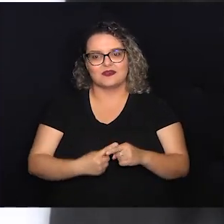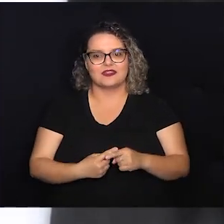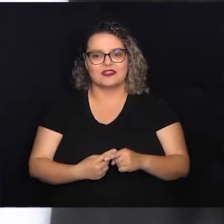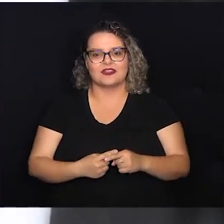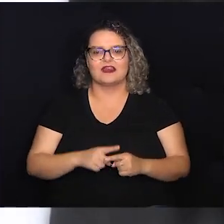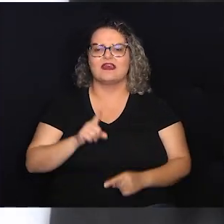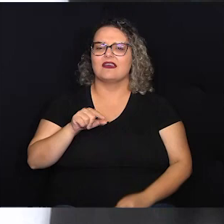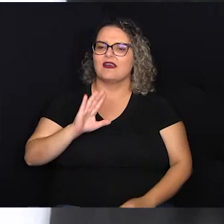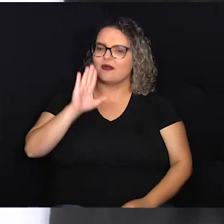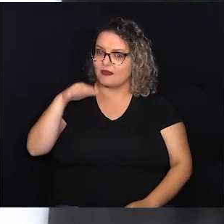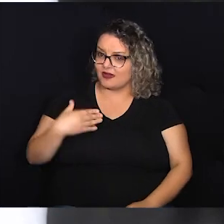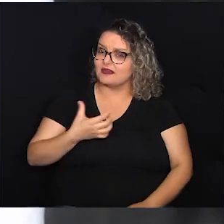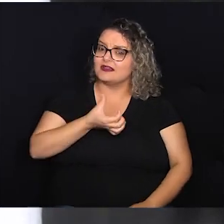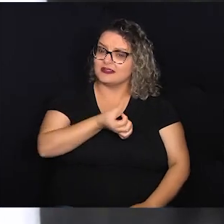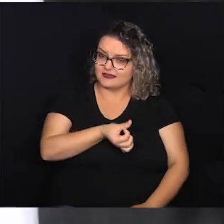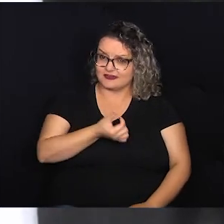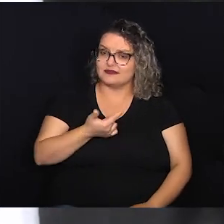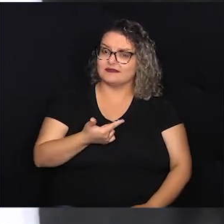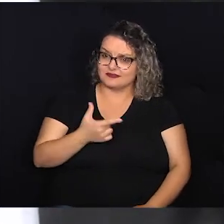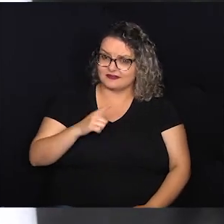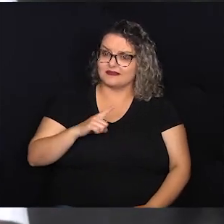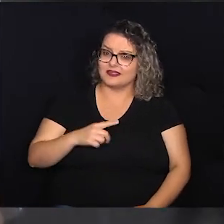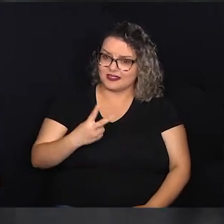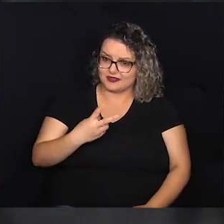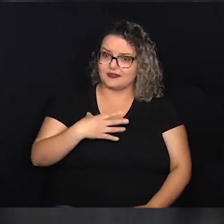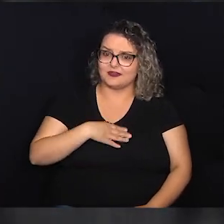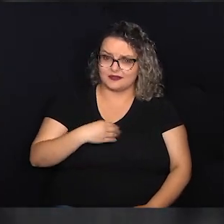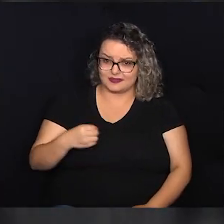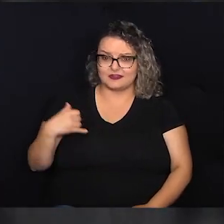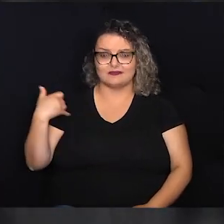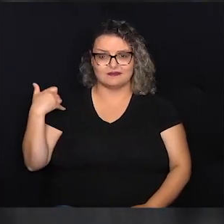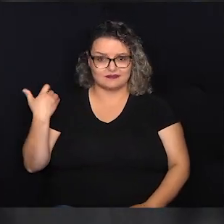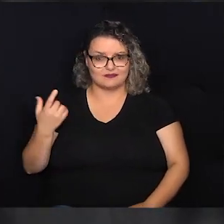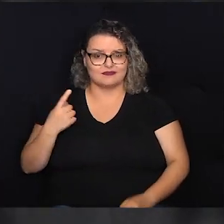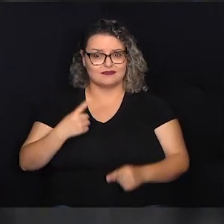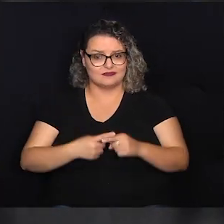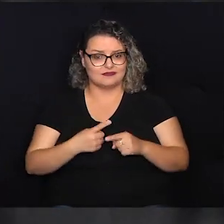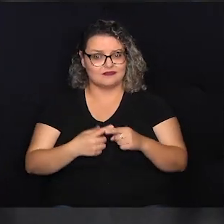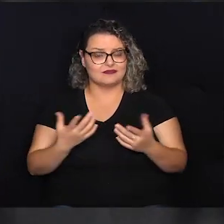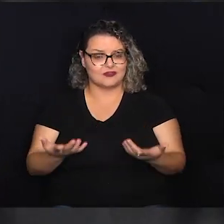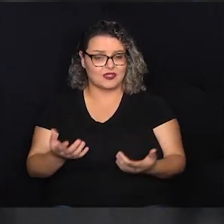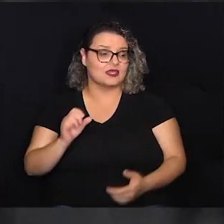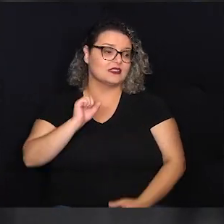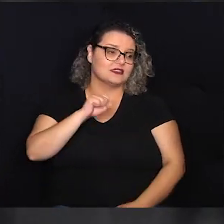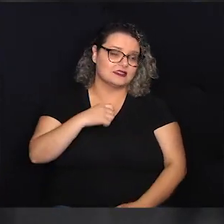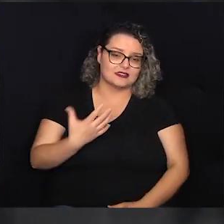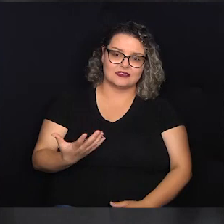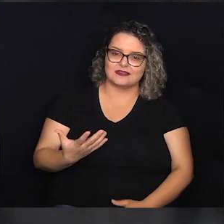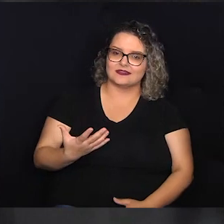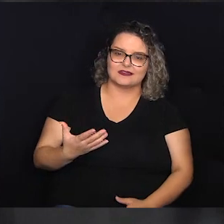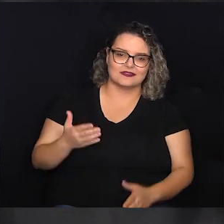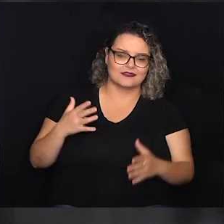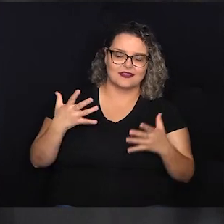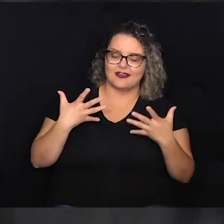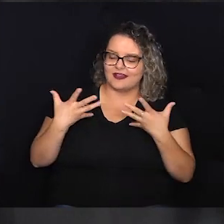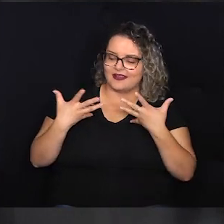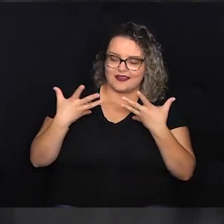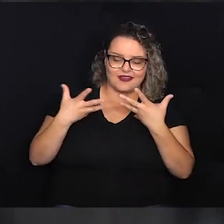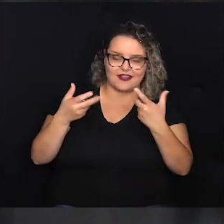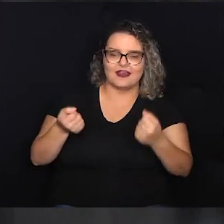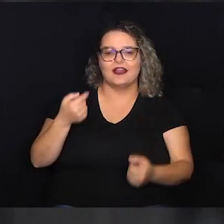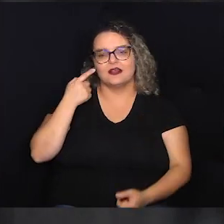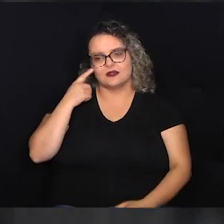aos 62 anos ter dois filhos nessa idade, sabe por quê? Sim. Porque aquilo ali consome você, né? É Sim. evidente